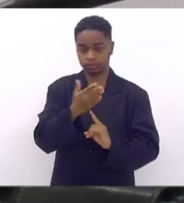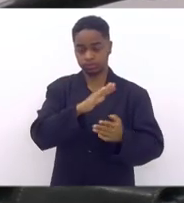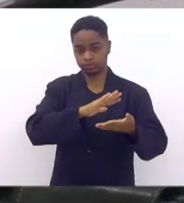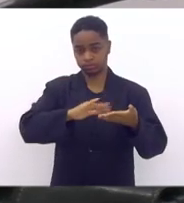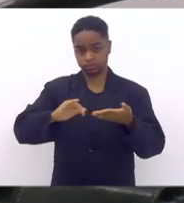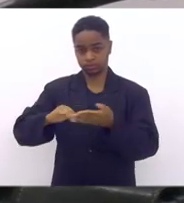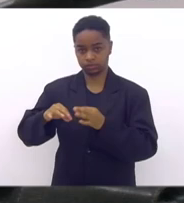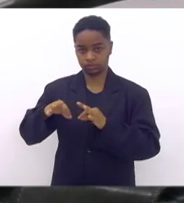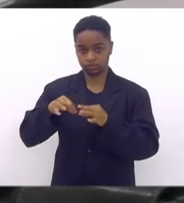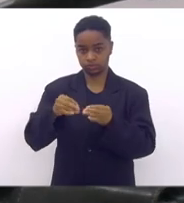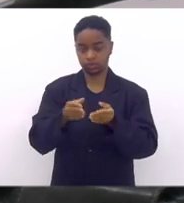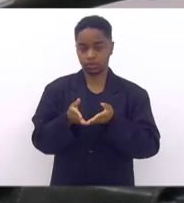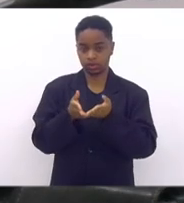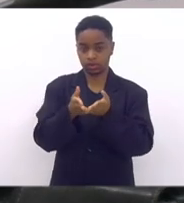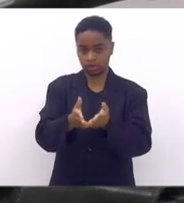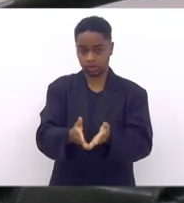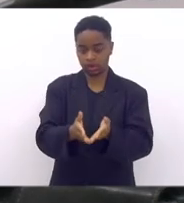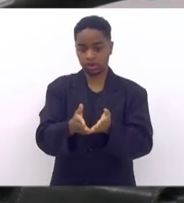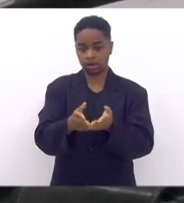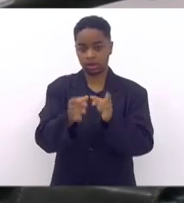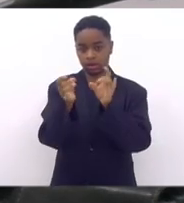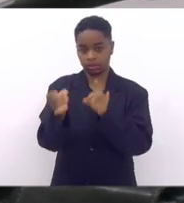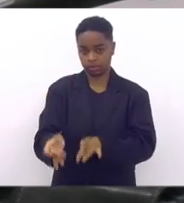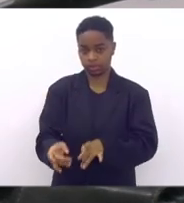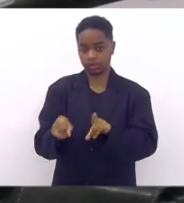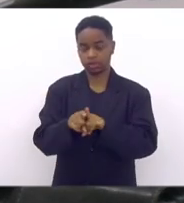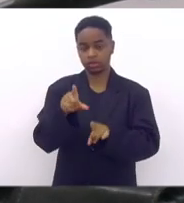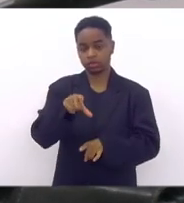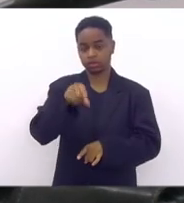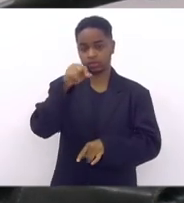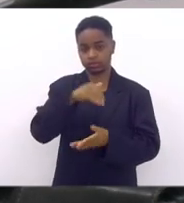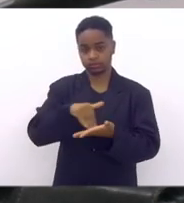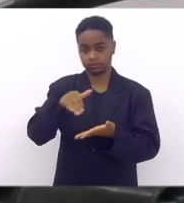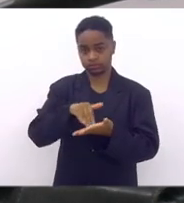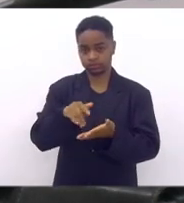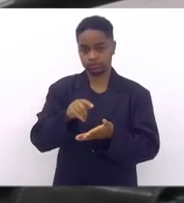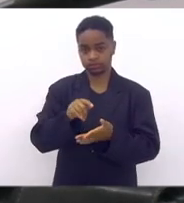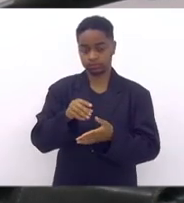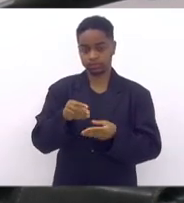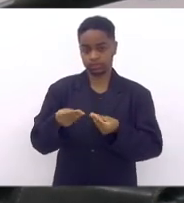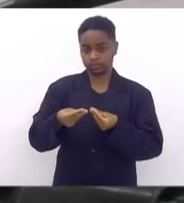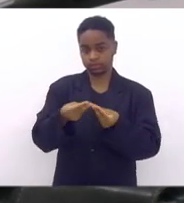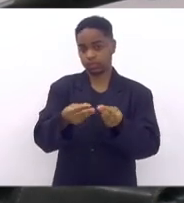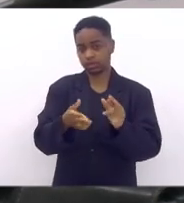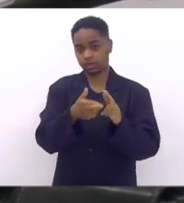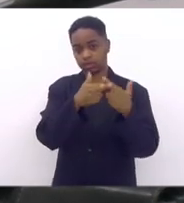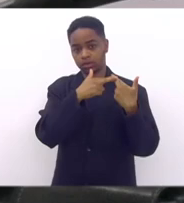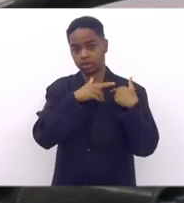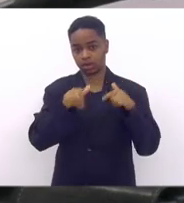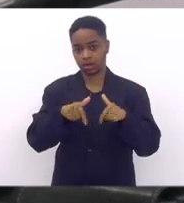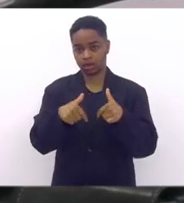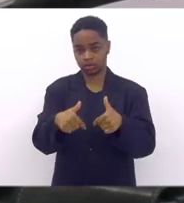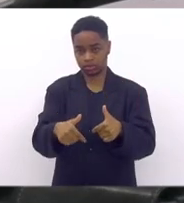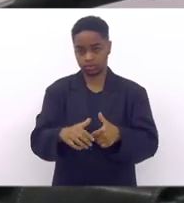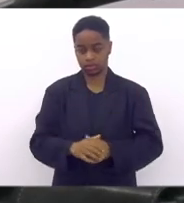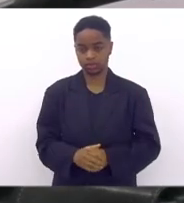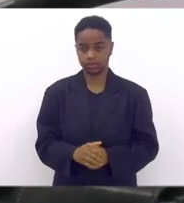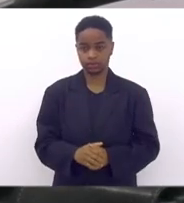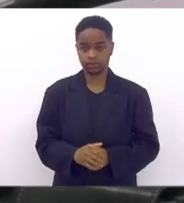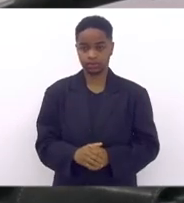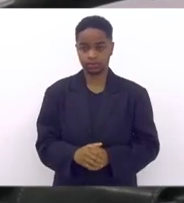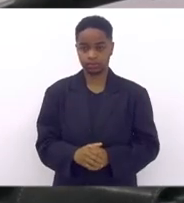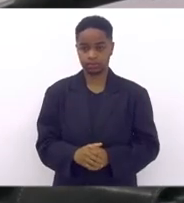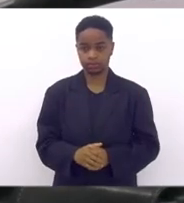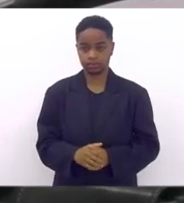abandonadas ou f adas e designou a secretaria como total responsável pelas operações os custos seriam cobertos pela venda das embarcações